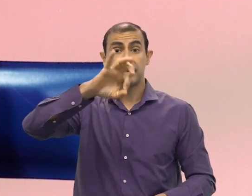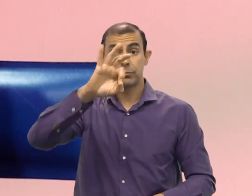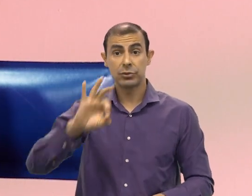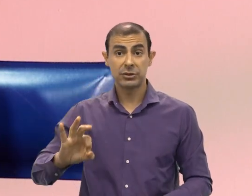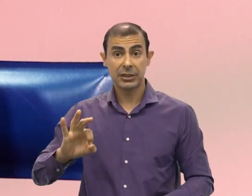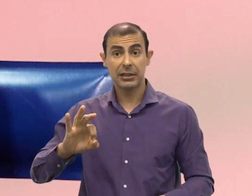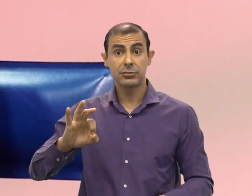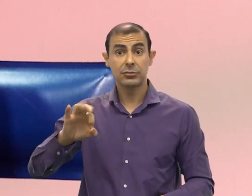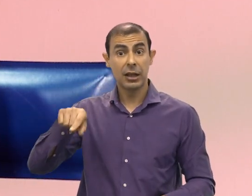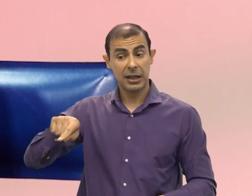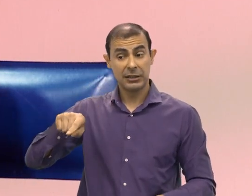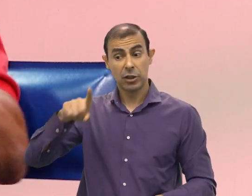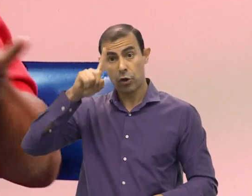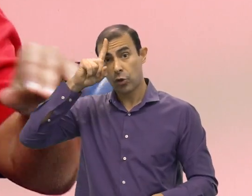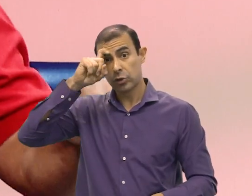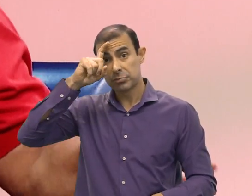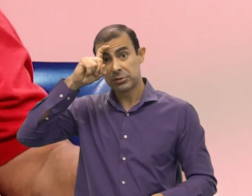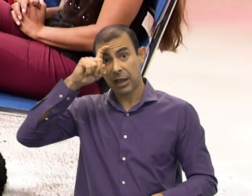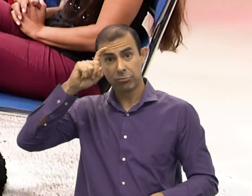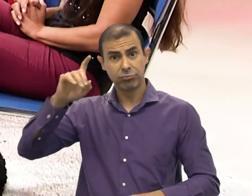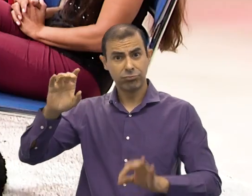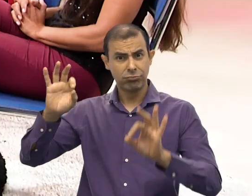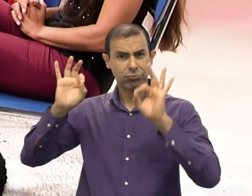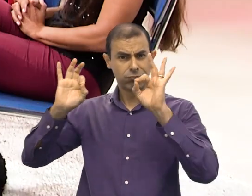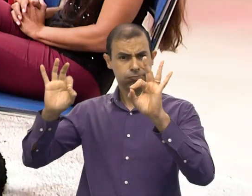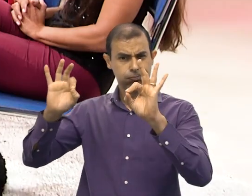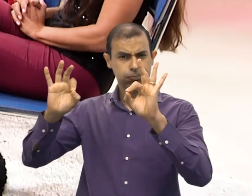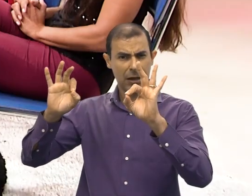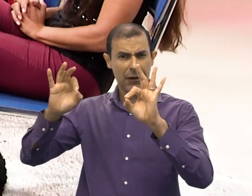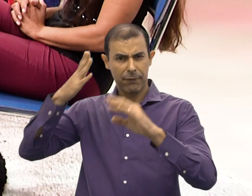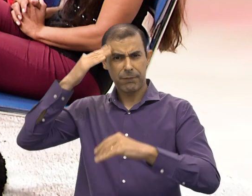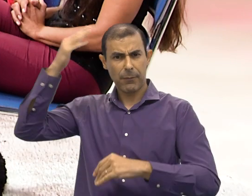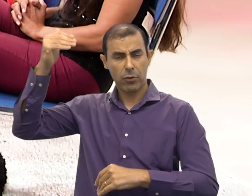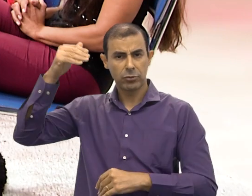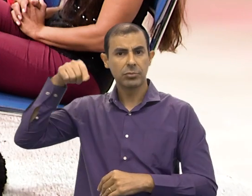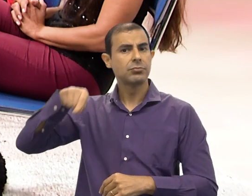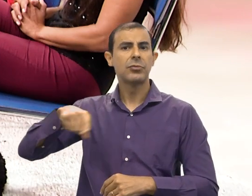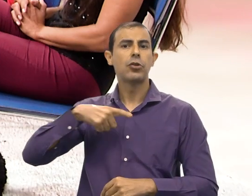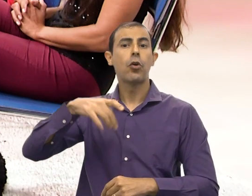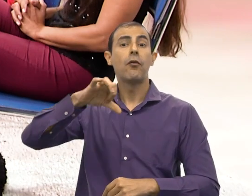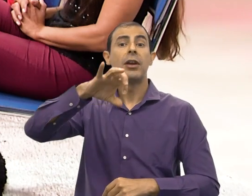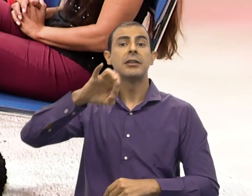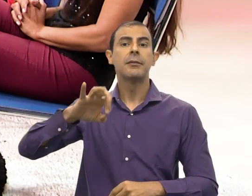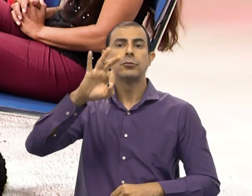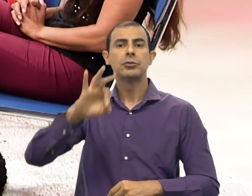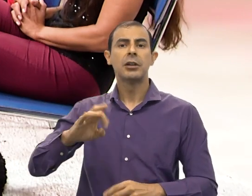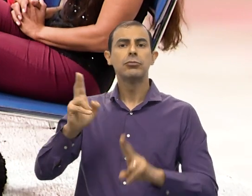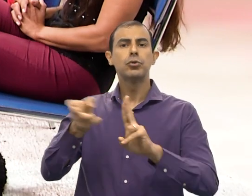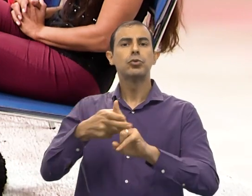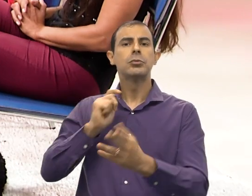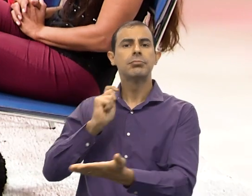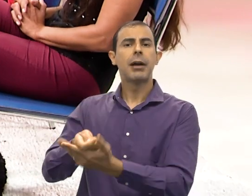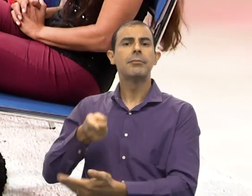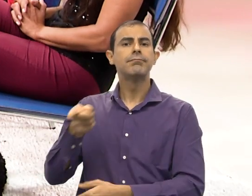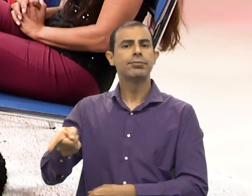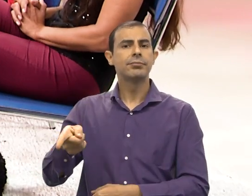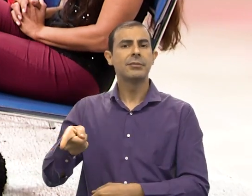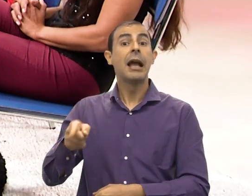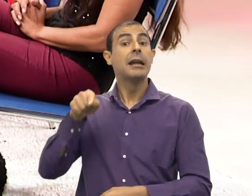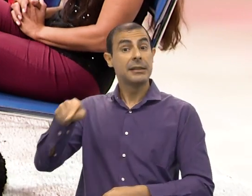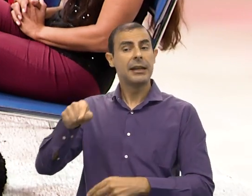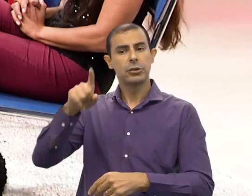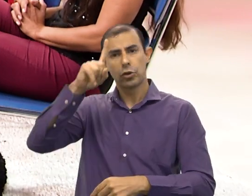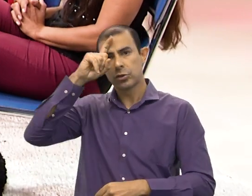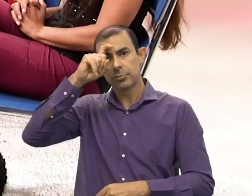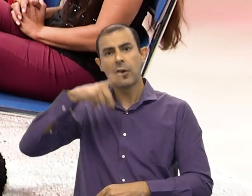90% desses hospitais em pacientes de alta complexidade são bancados pelo SUS. E todos esses